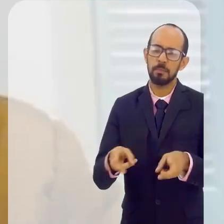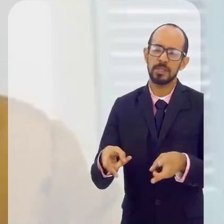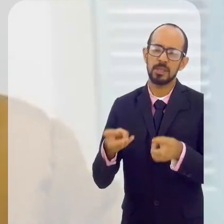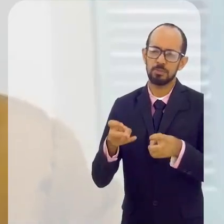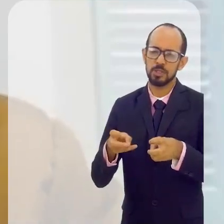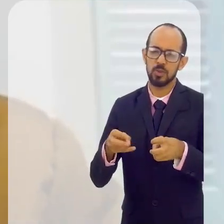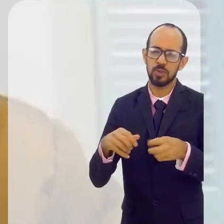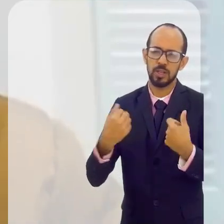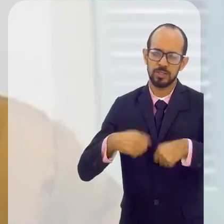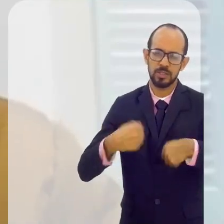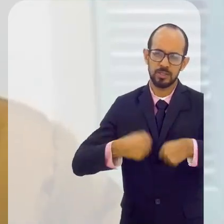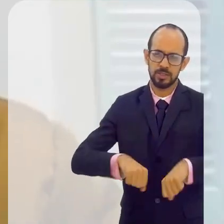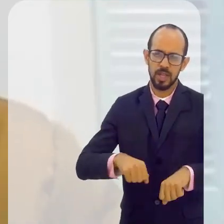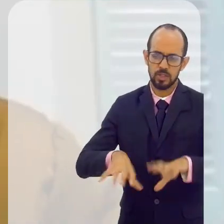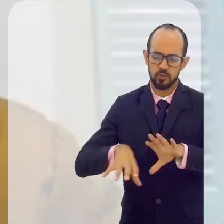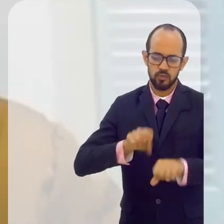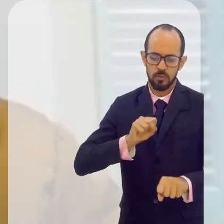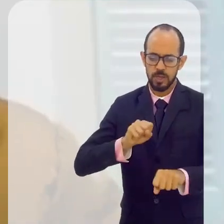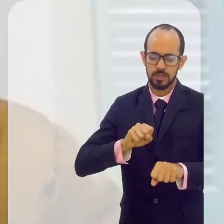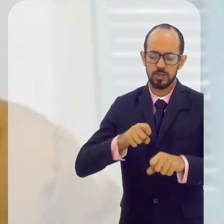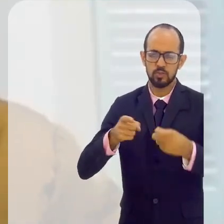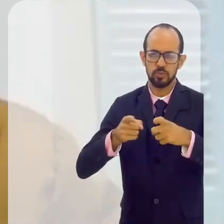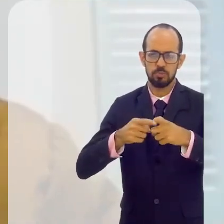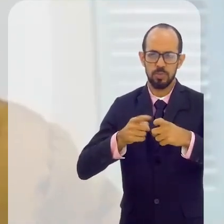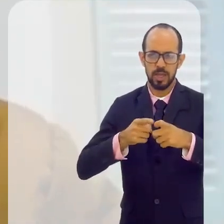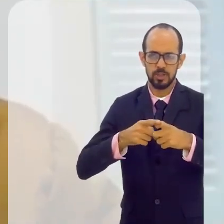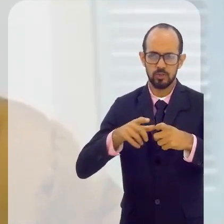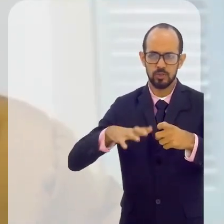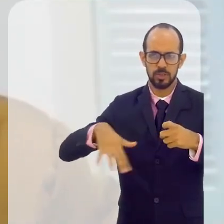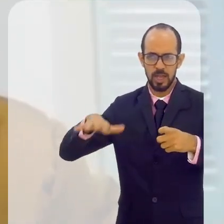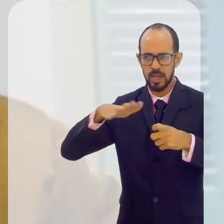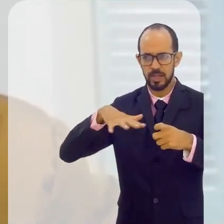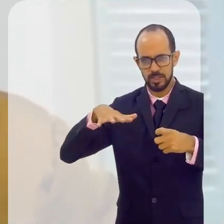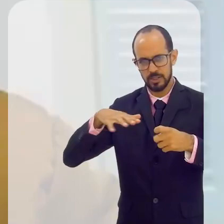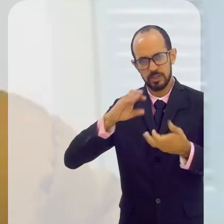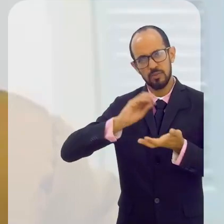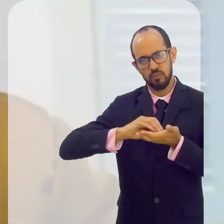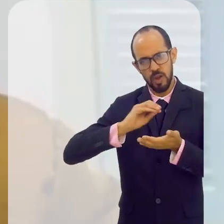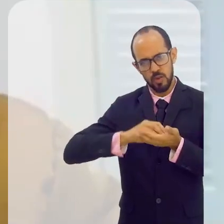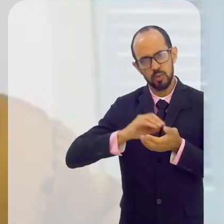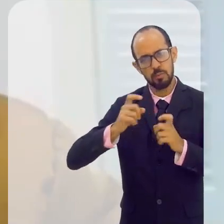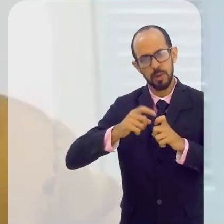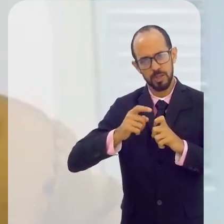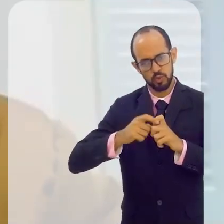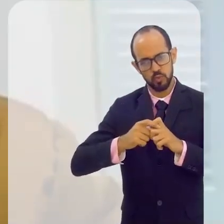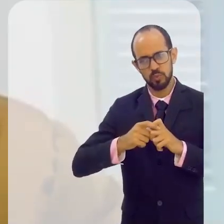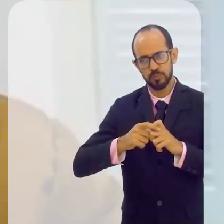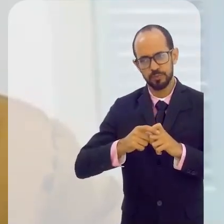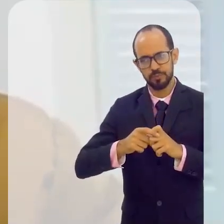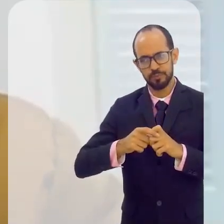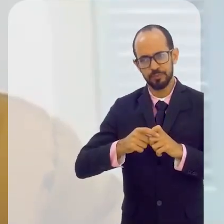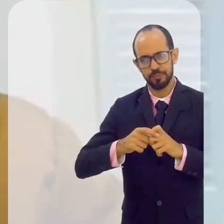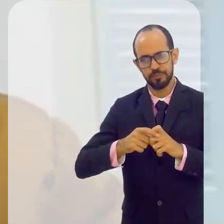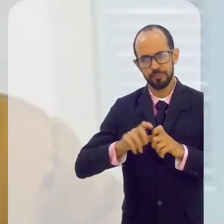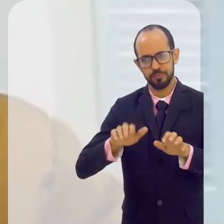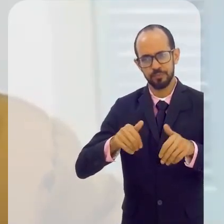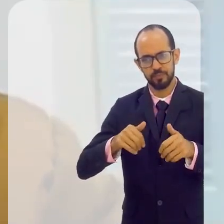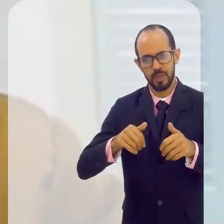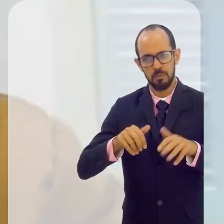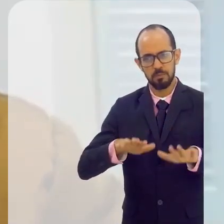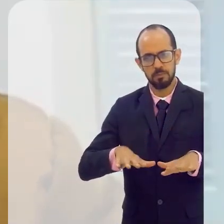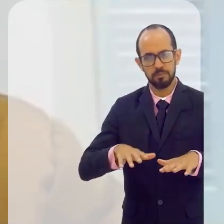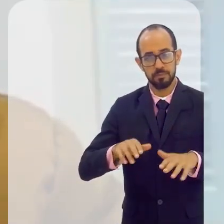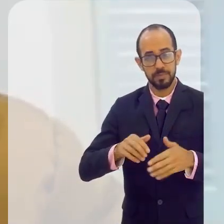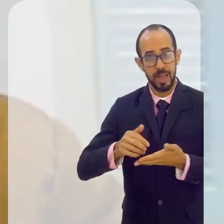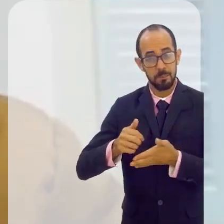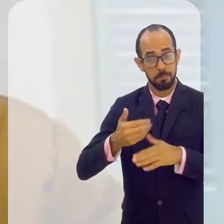da identificação da necessidade de formação médica em áreas que há carência de médico.